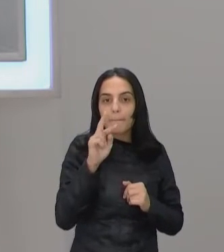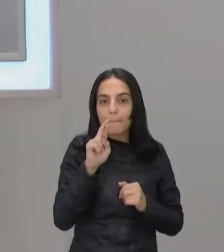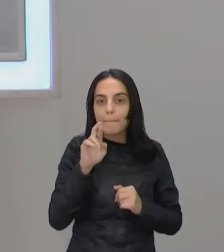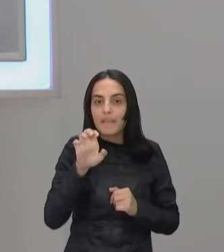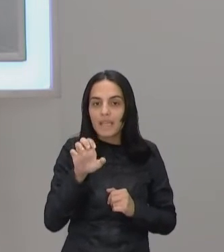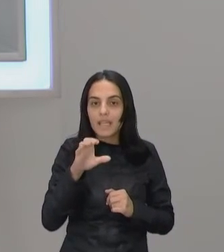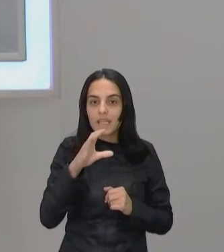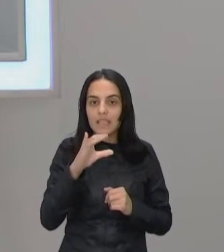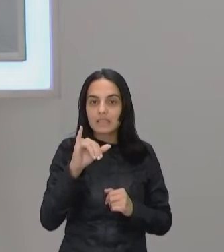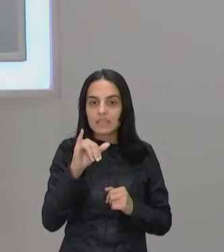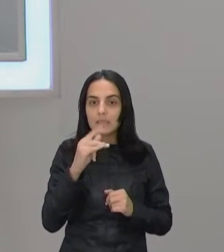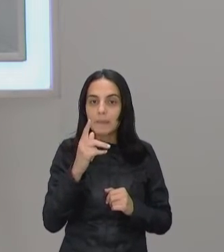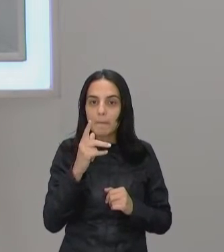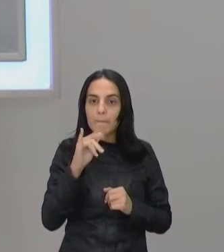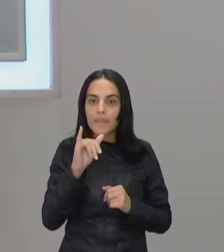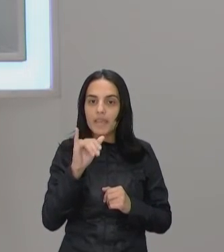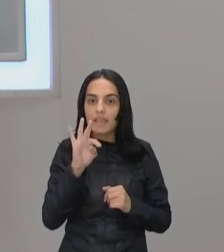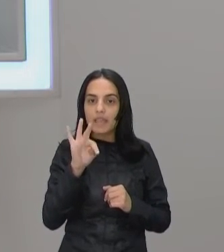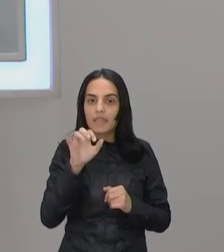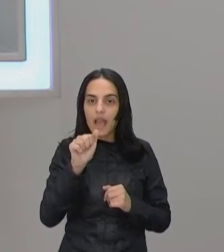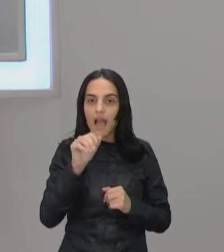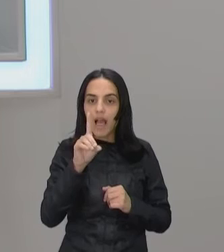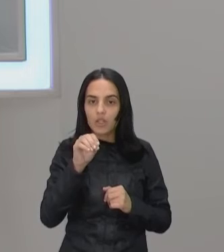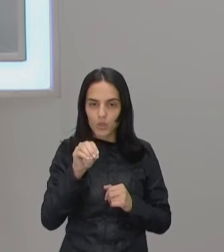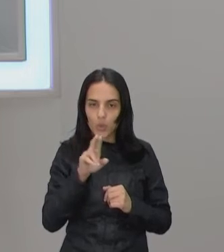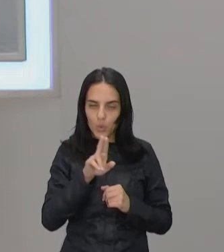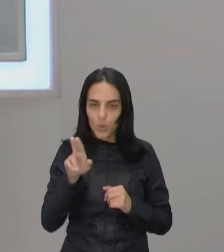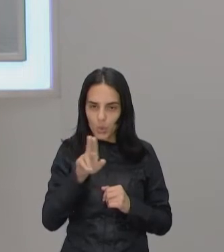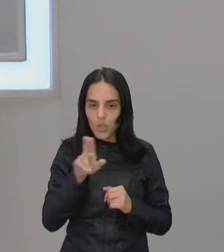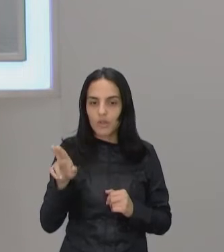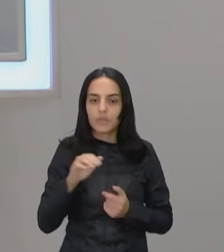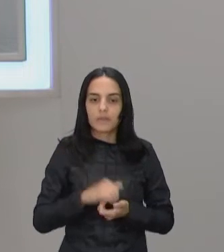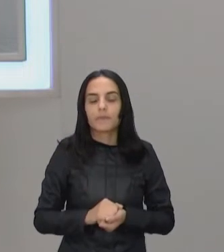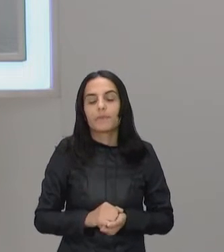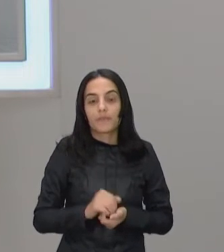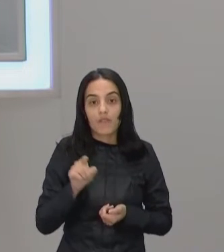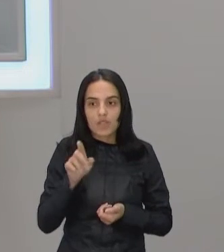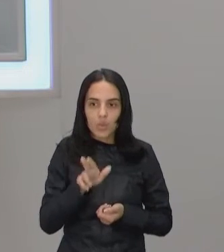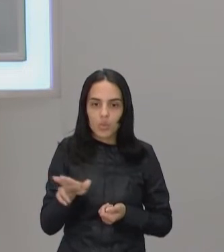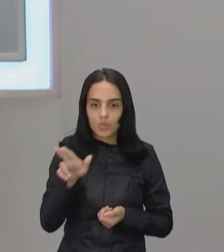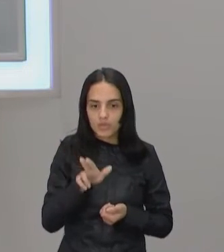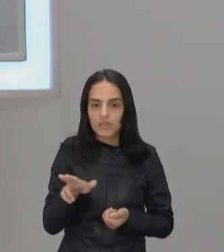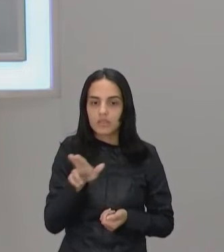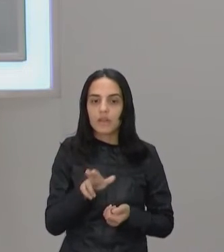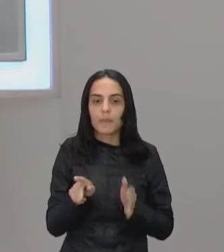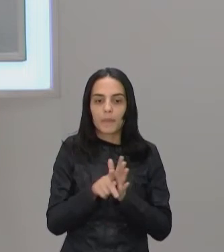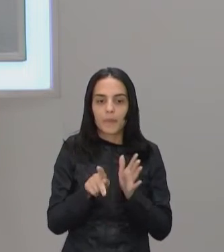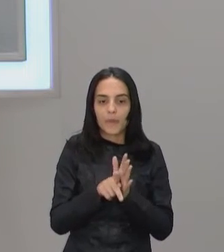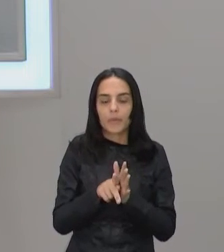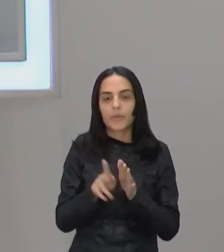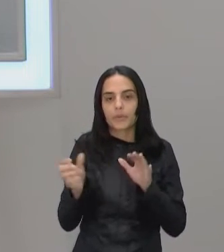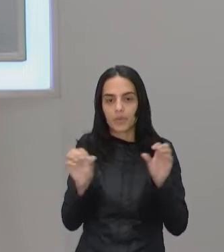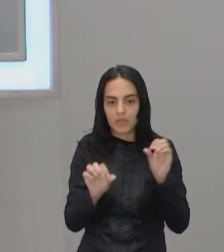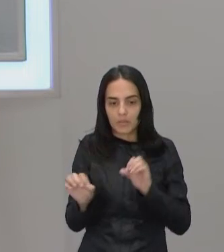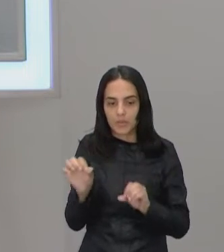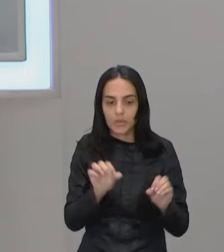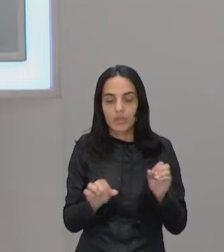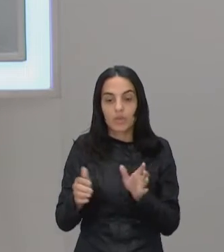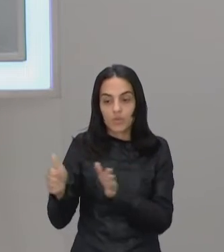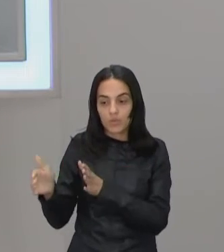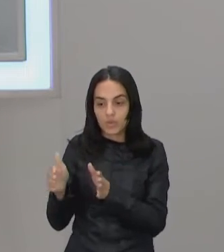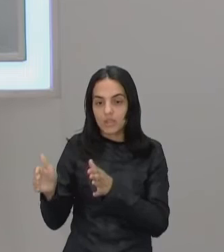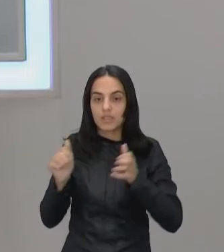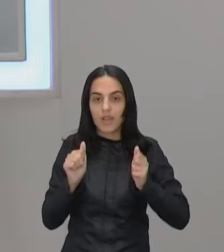E ele pode ter variadas cores, na dependência do metal que você estiver utilizando, do elemento químico que você estiver utilizando. Então, durante a